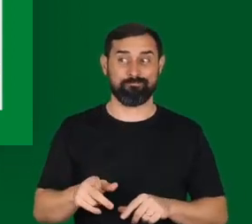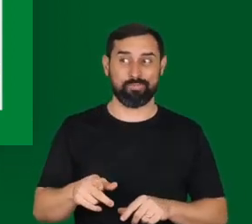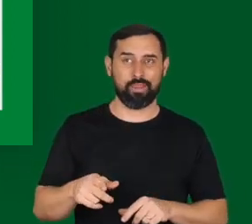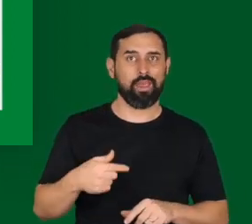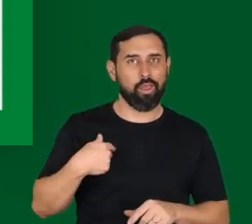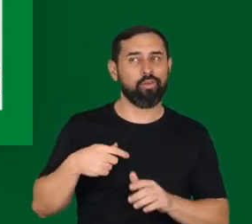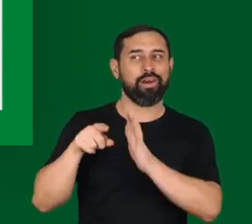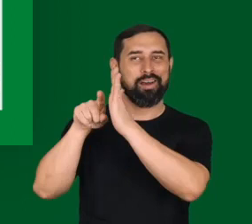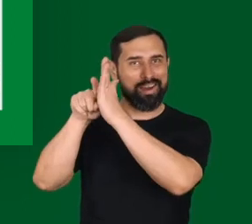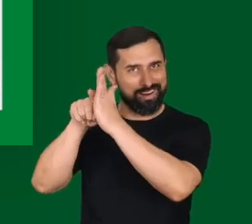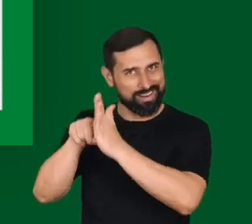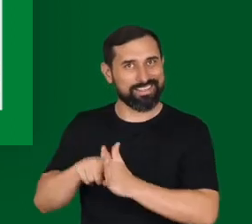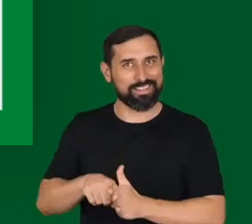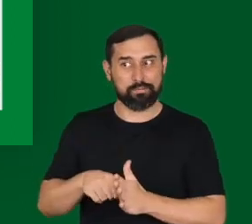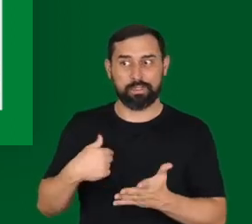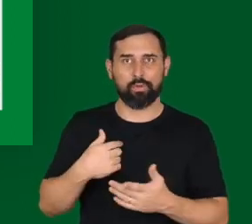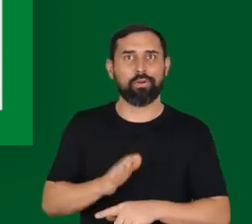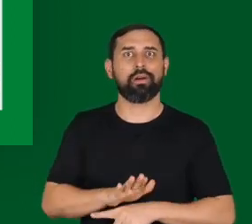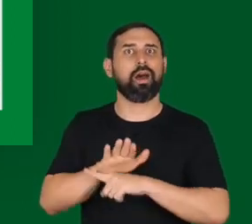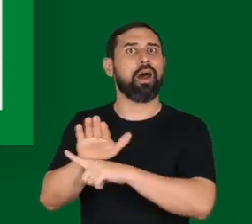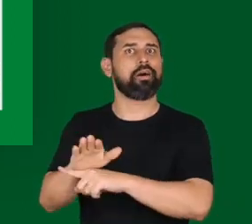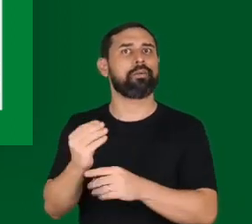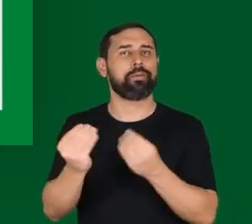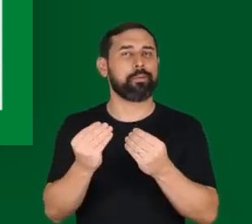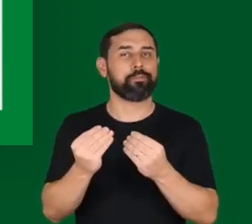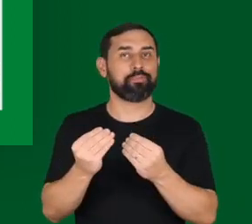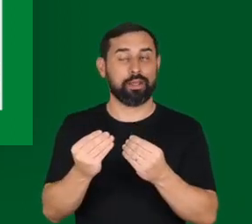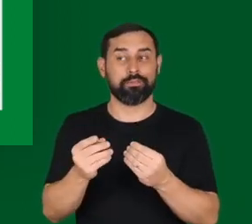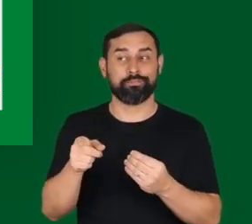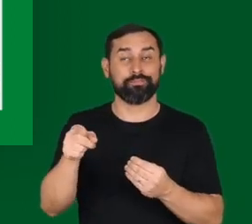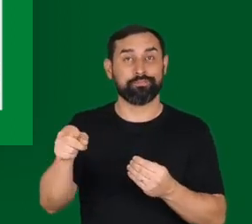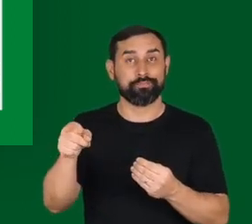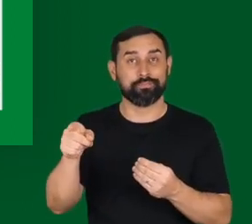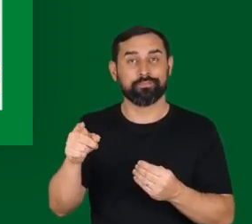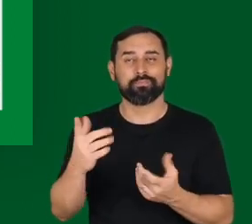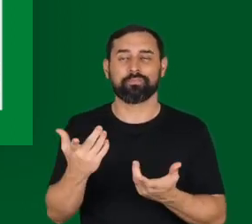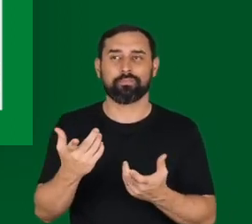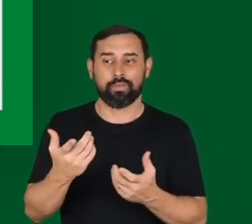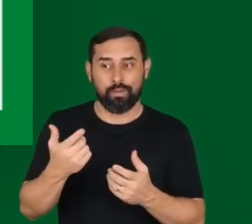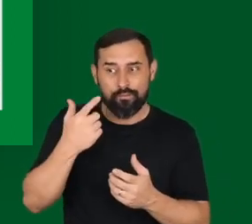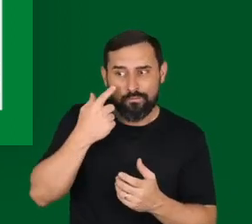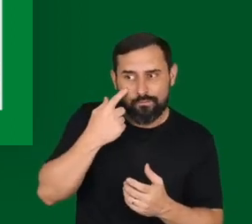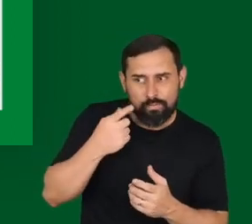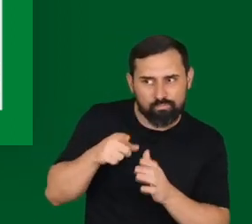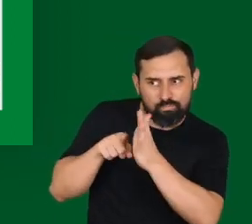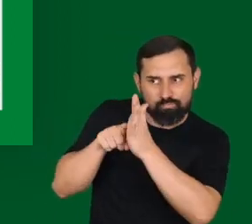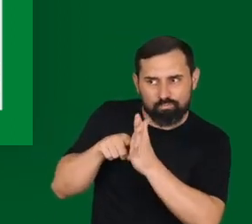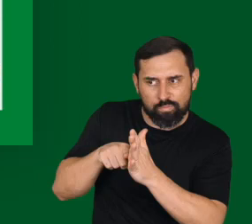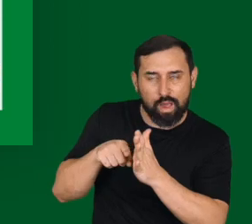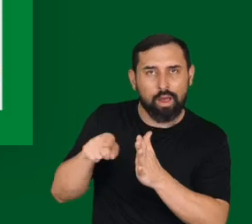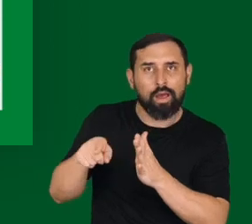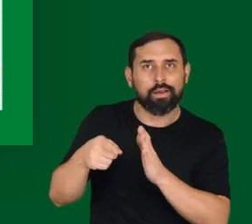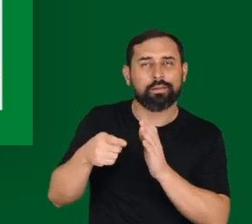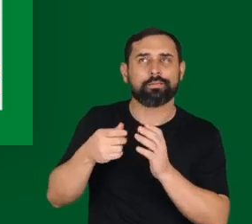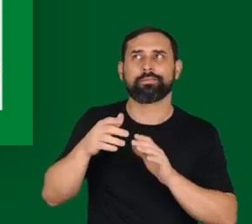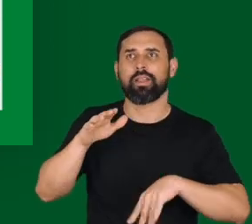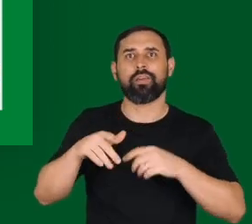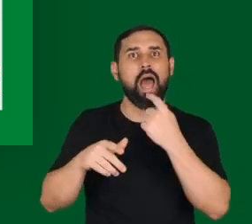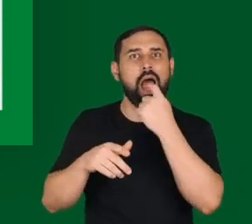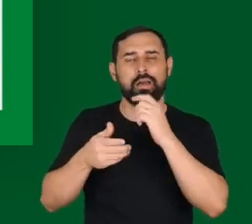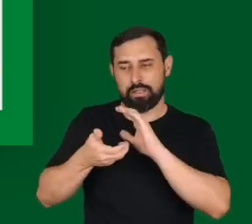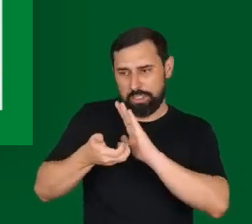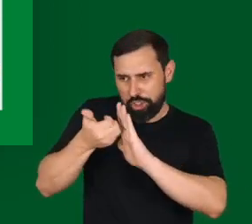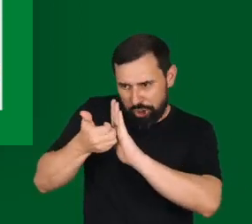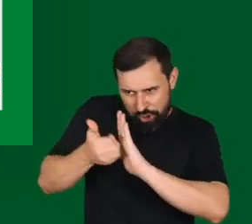é a avaliação da ventilação do paciente. E o que eu vou fazer? Então, eu vou aspirar precocemente,